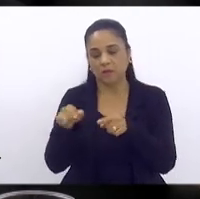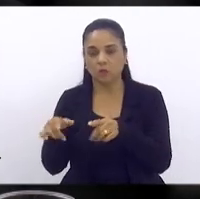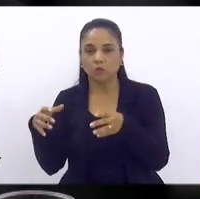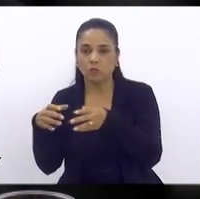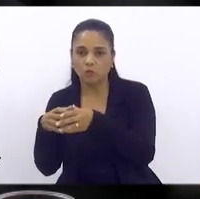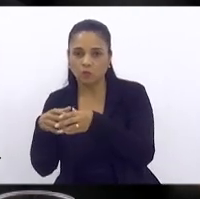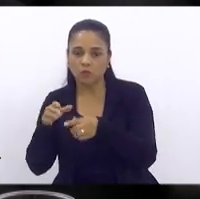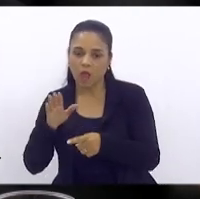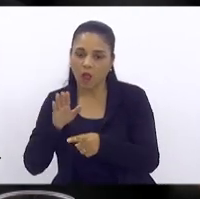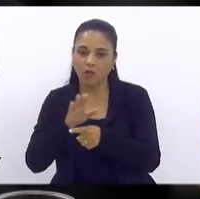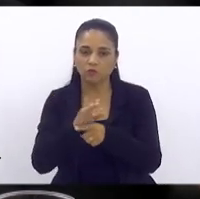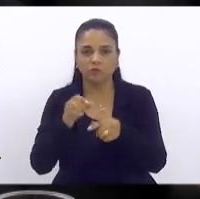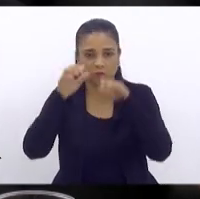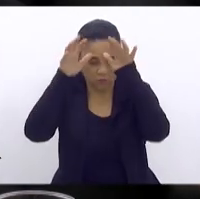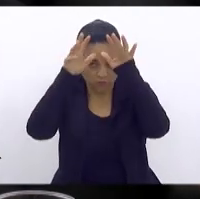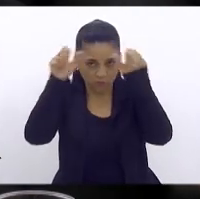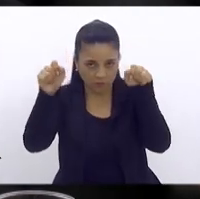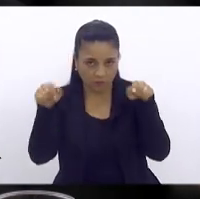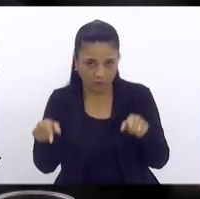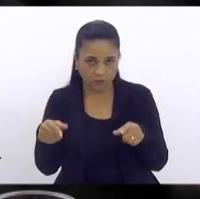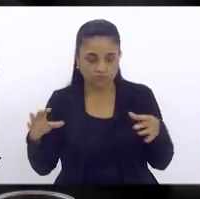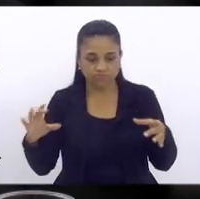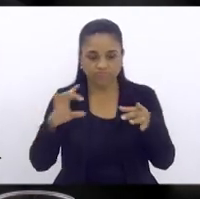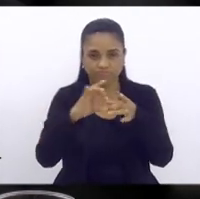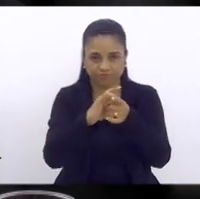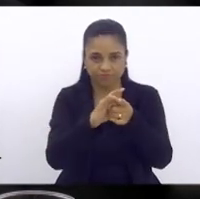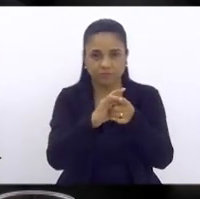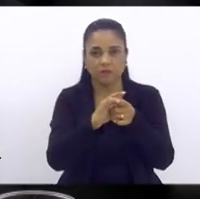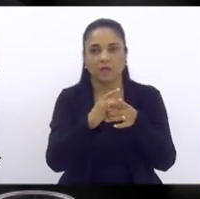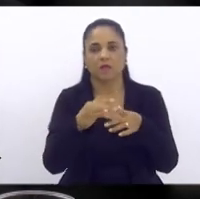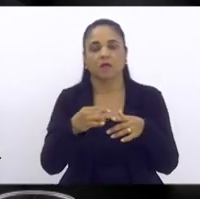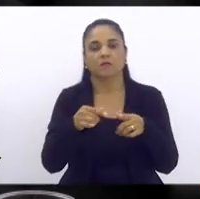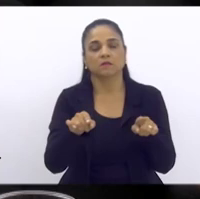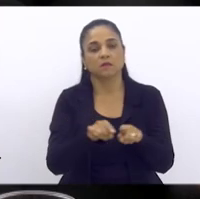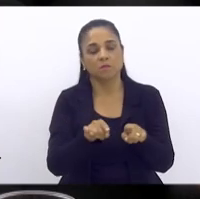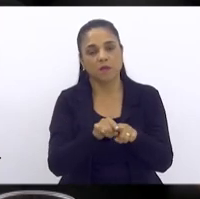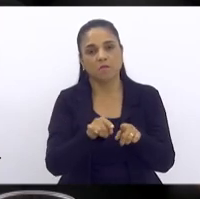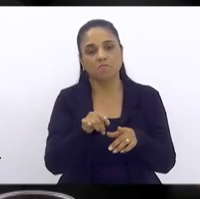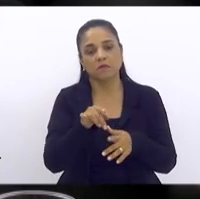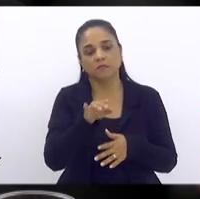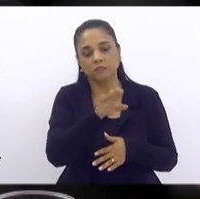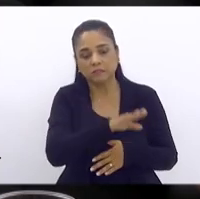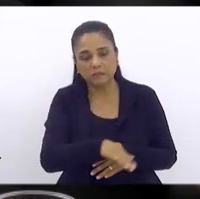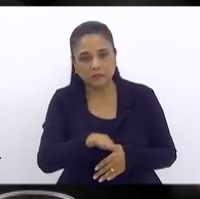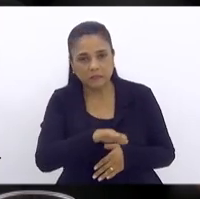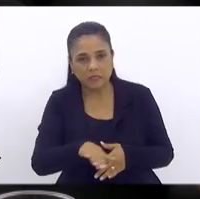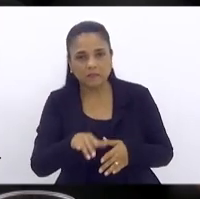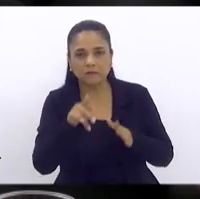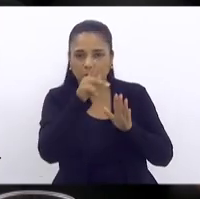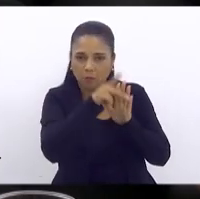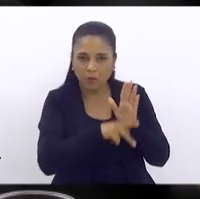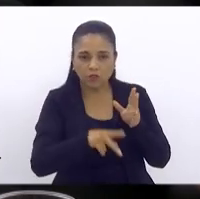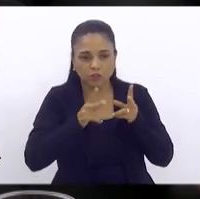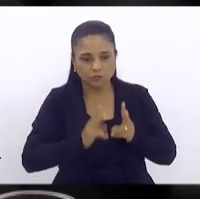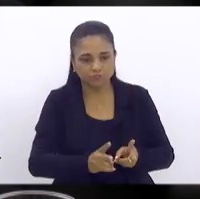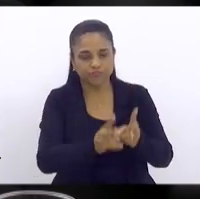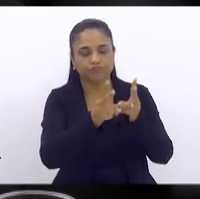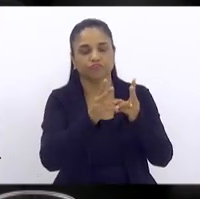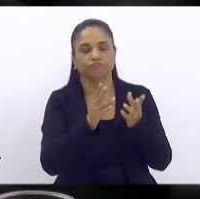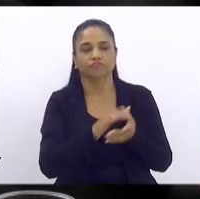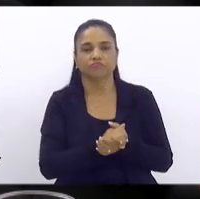A gente depois, inclusive, quer levar isso para lei em Riborel, né? Para menores também, criança, adolescente, mesmo